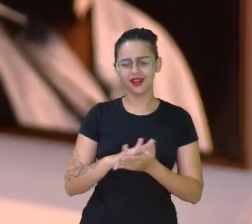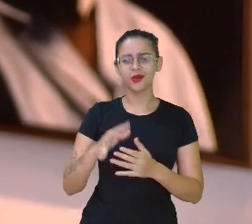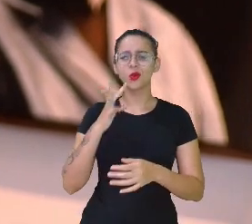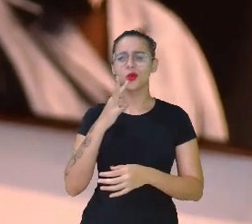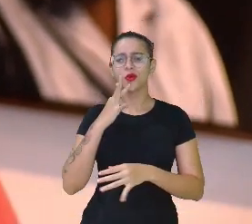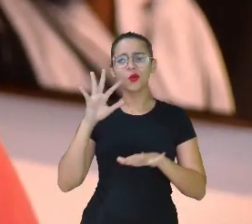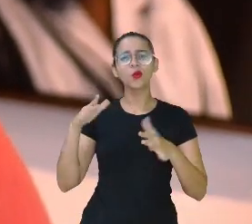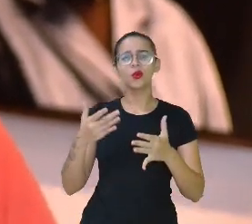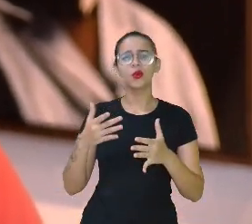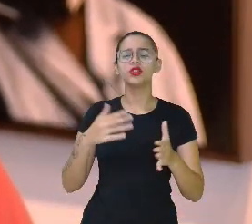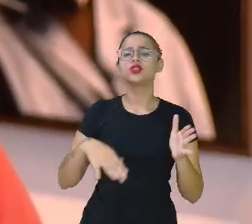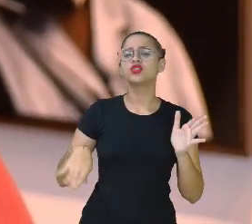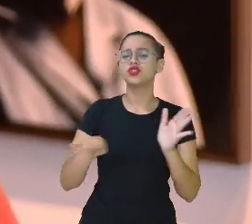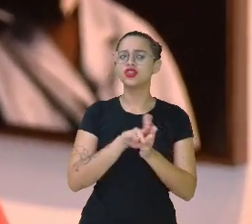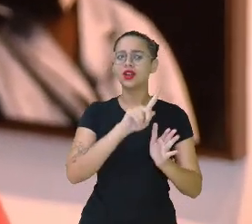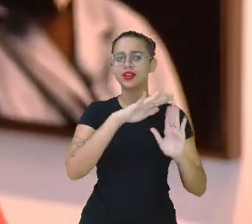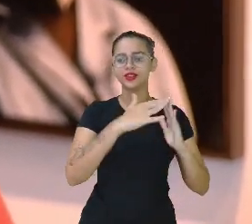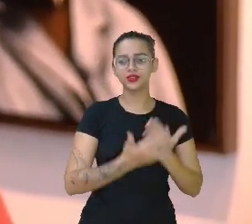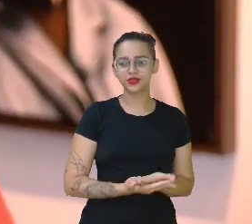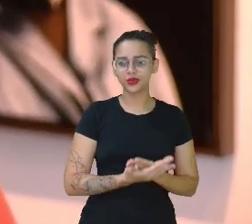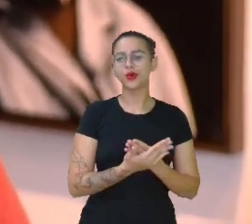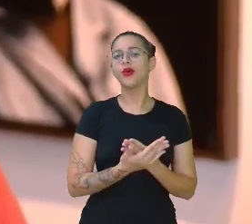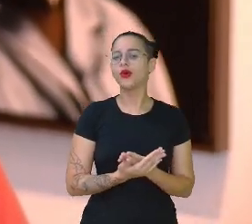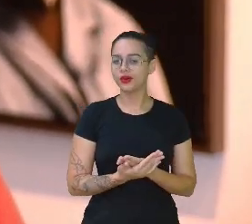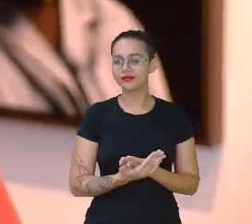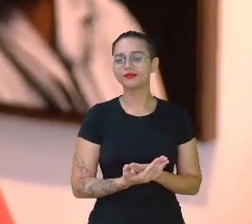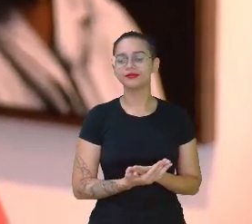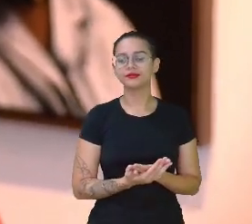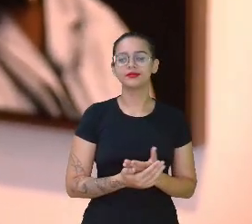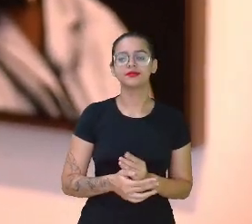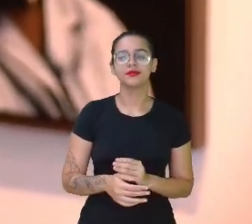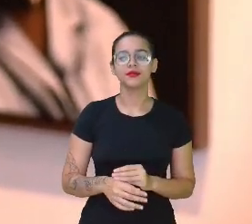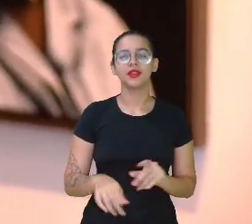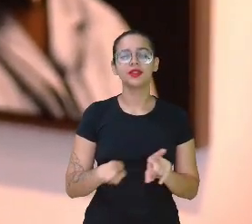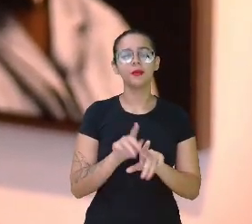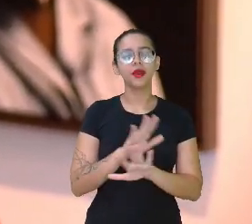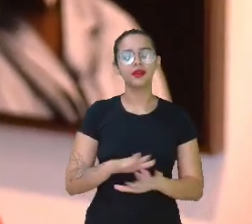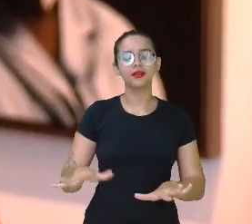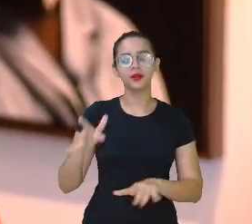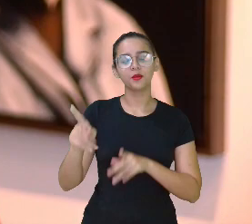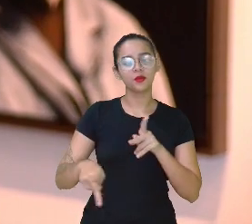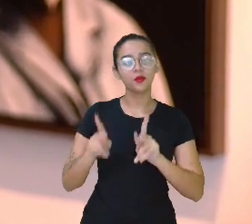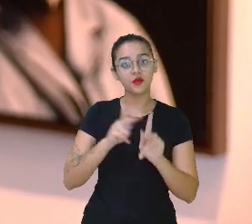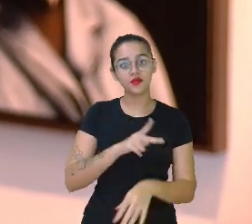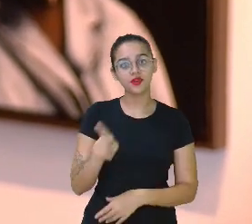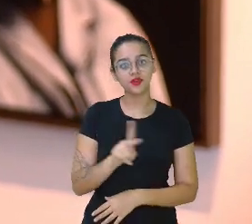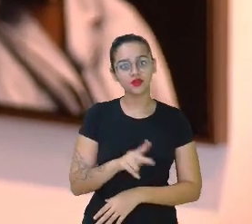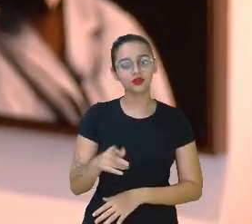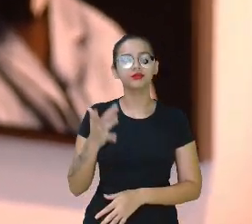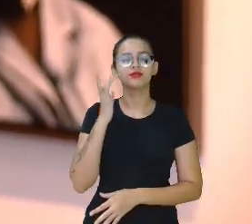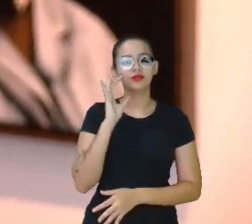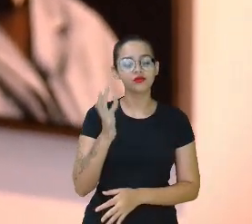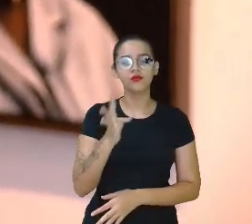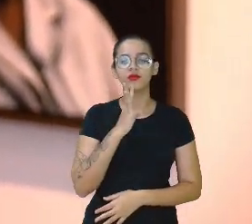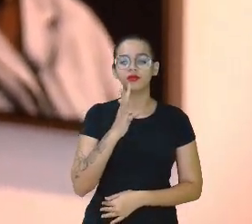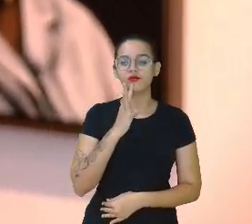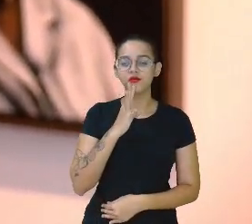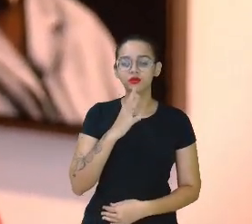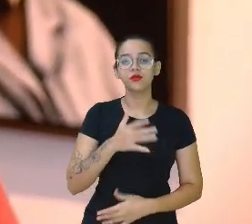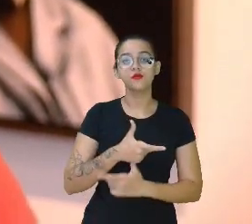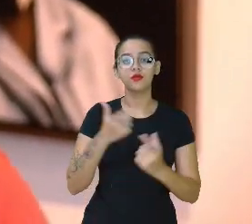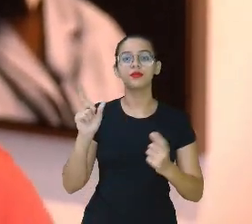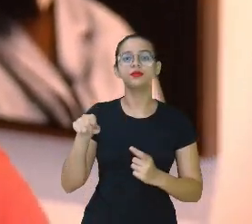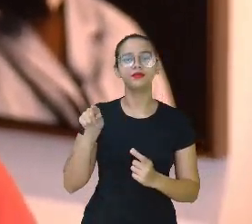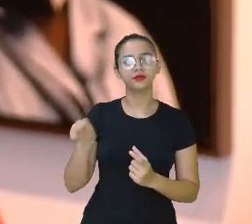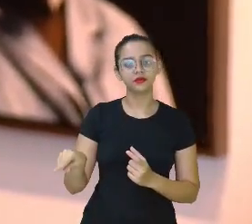é quando o meu trabalho alcança a escola, quando alcança as crianças, os educadores. Então, acho que o reconhecimento maior é isso,